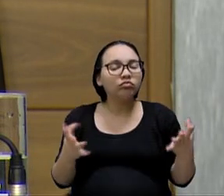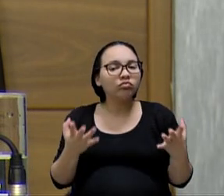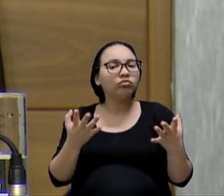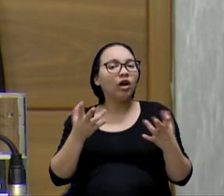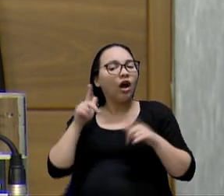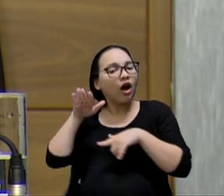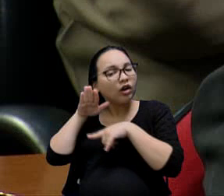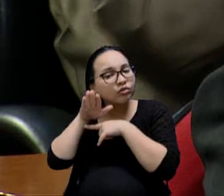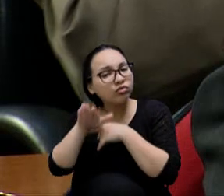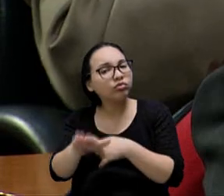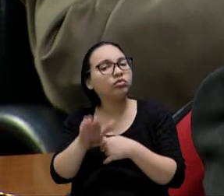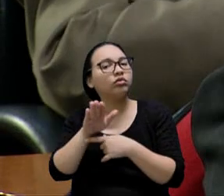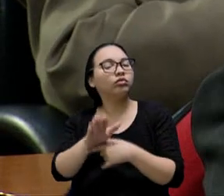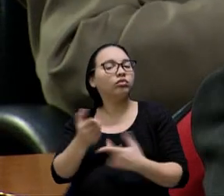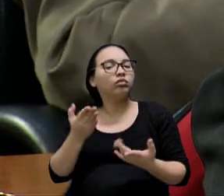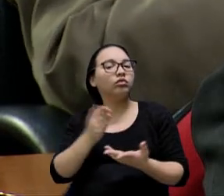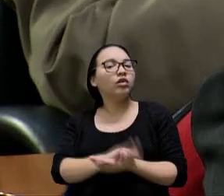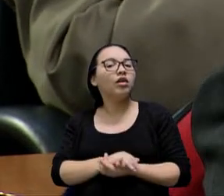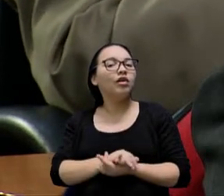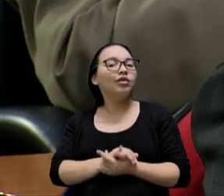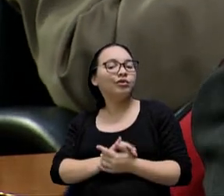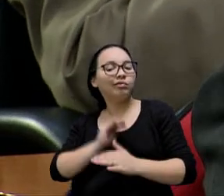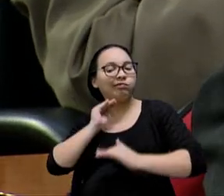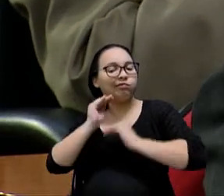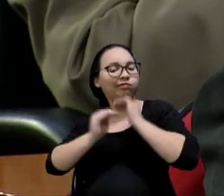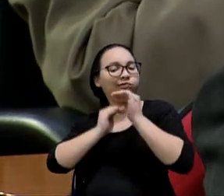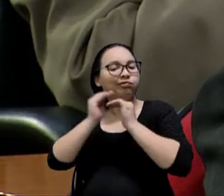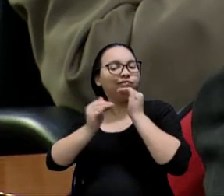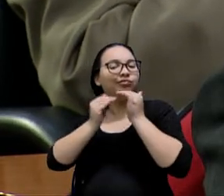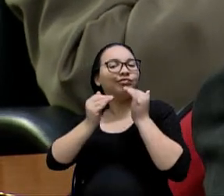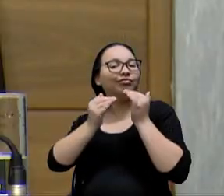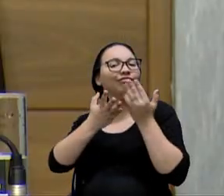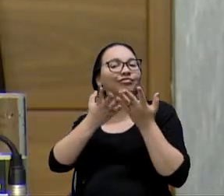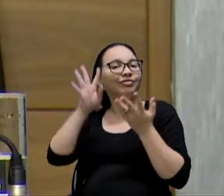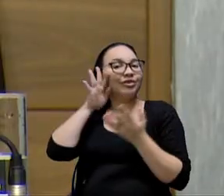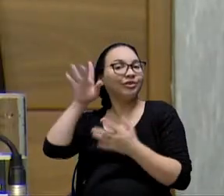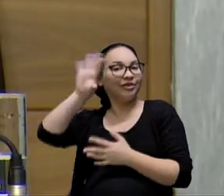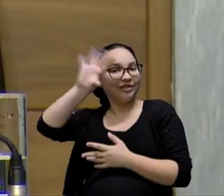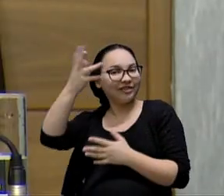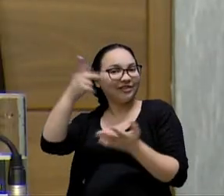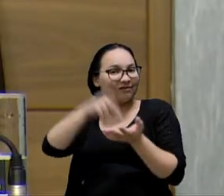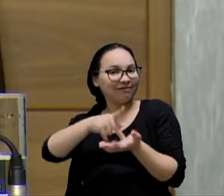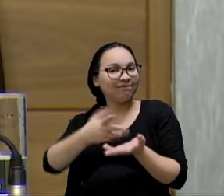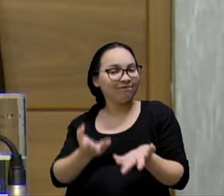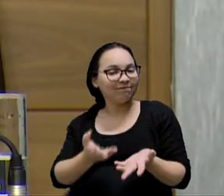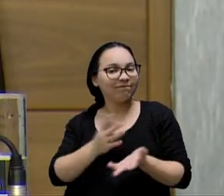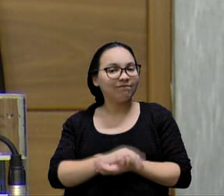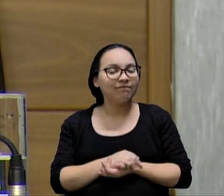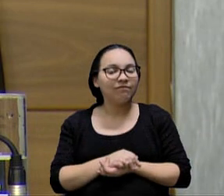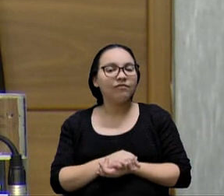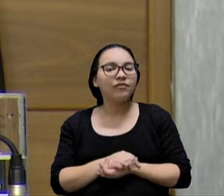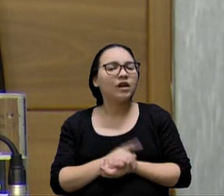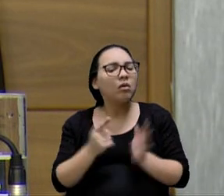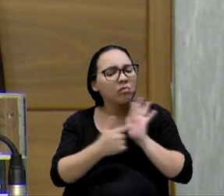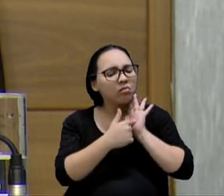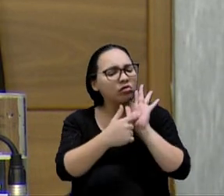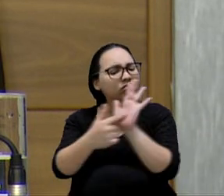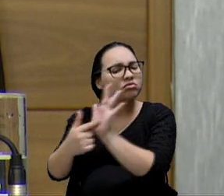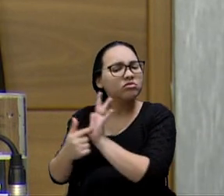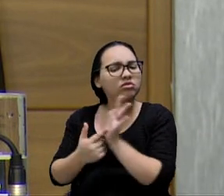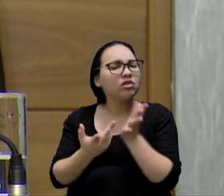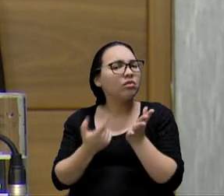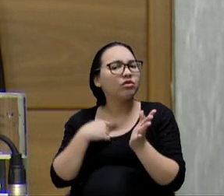contribuindo para a construção do mundo dos nossos sonhos, mostrando a todos que não é através